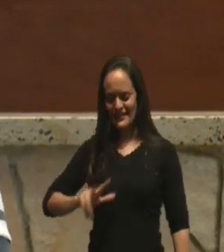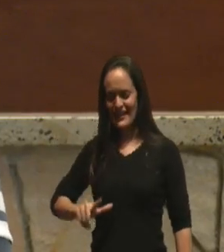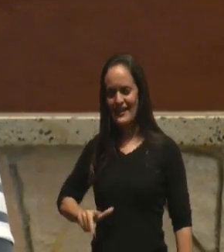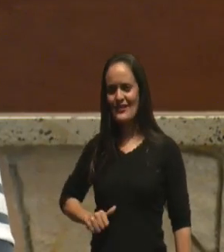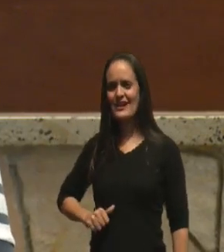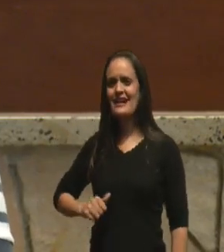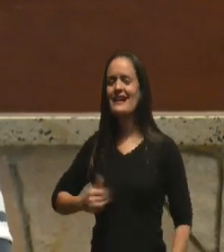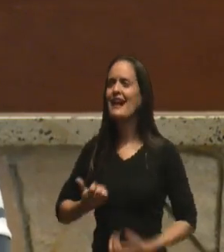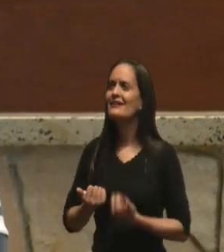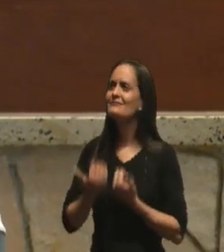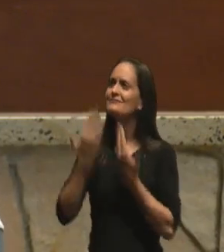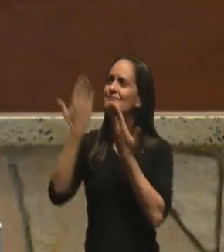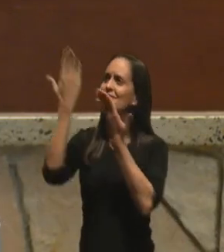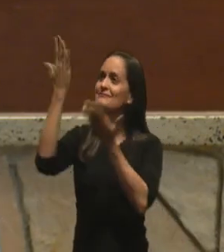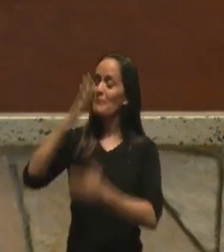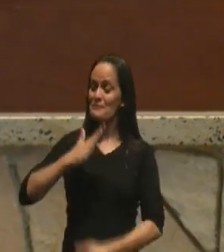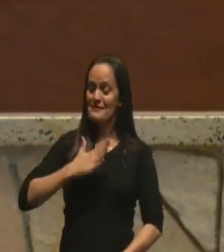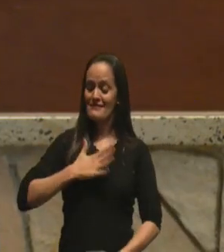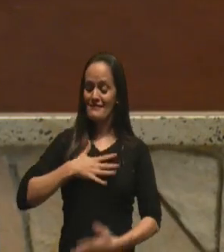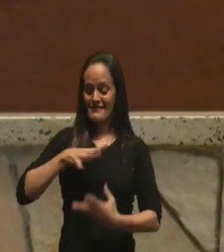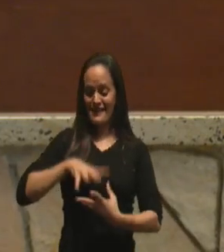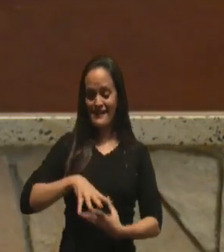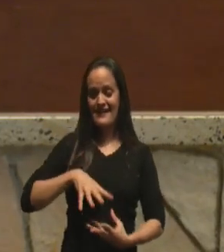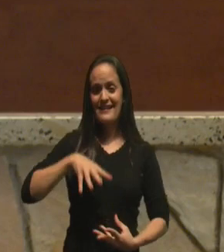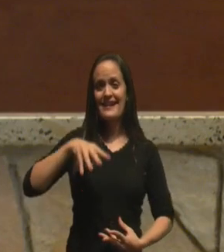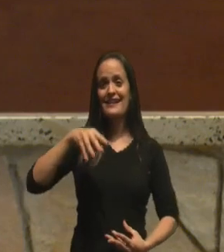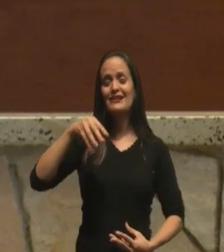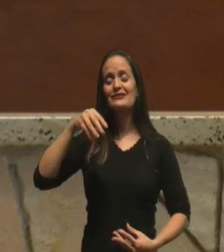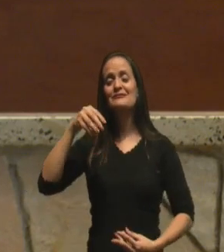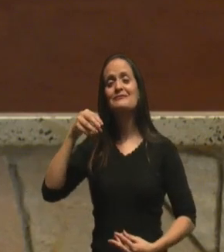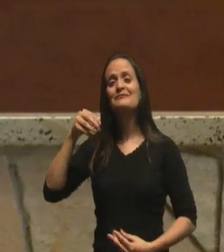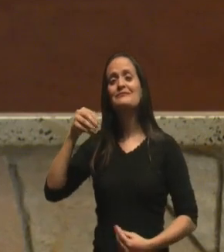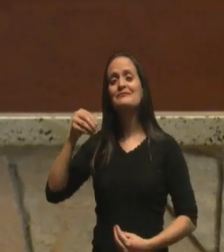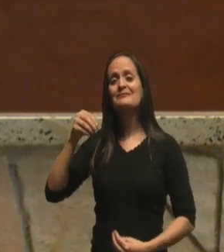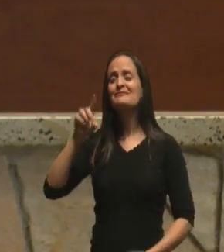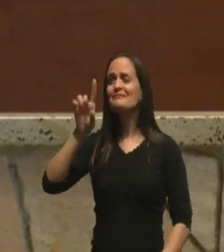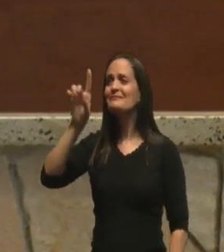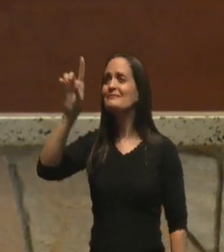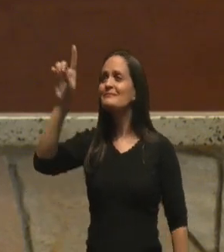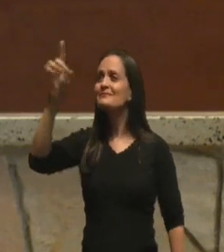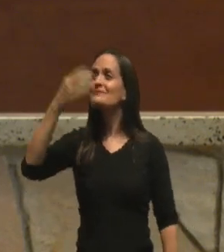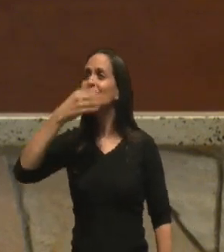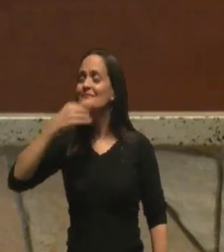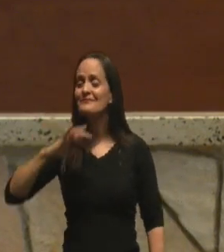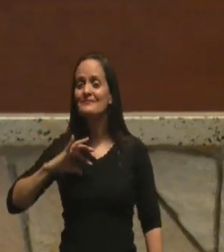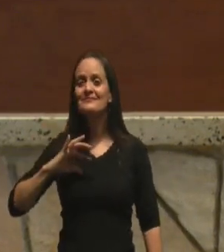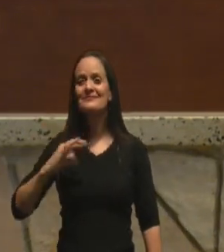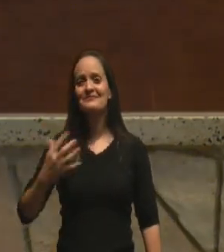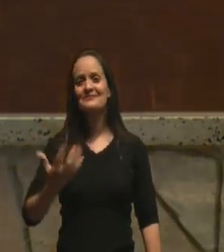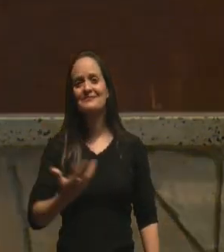com minha alma, és o meu